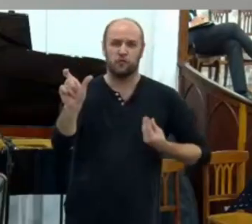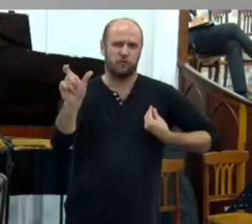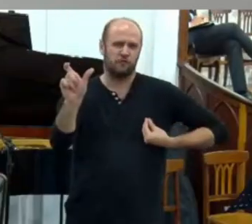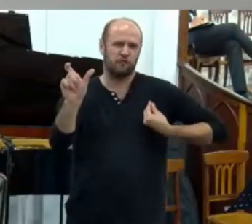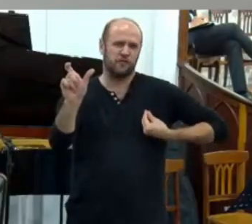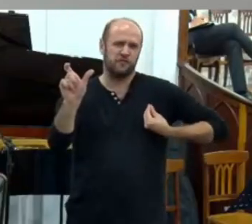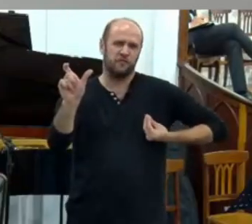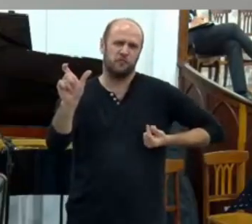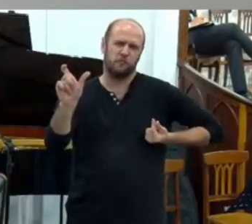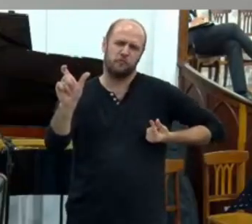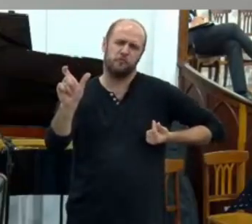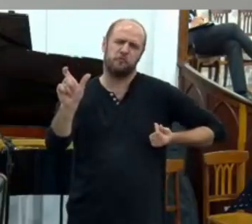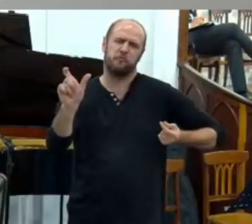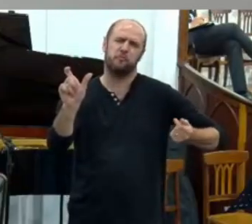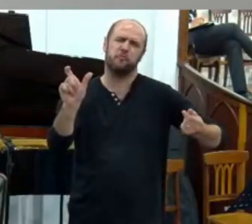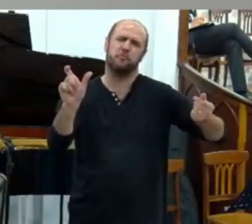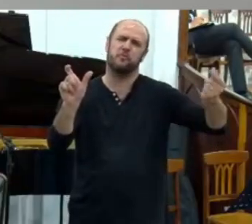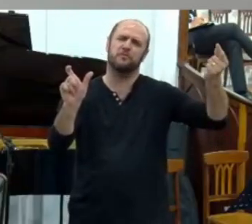toda a eternidade.